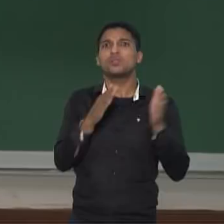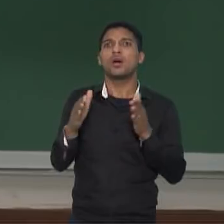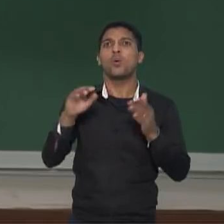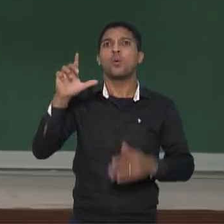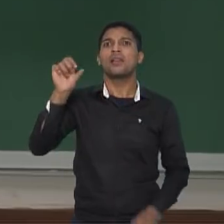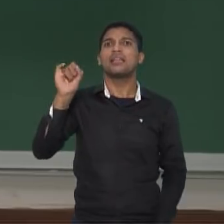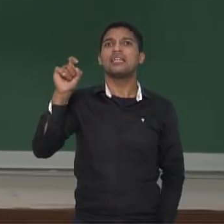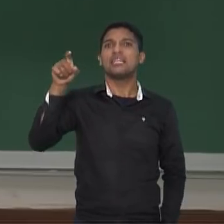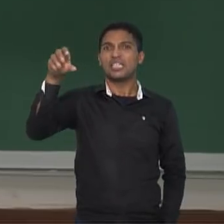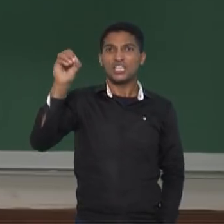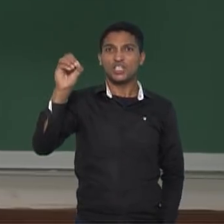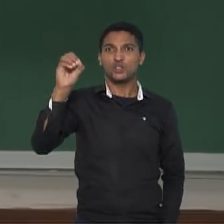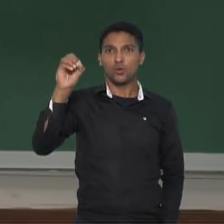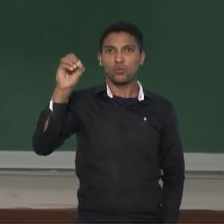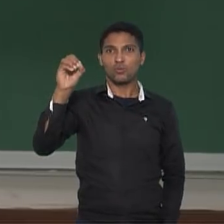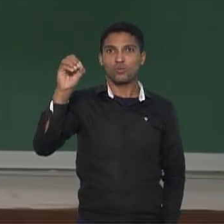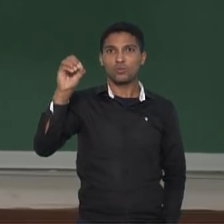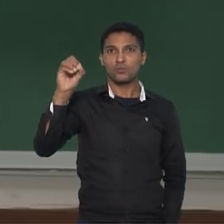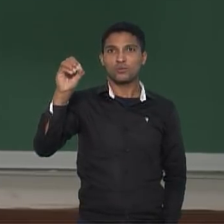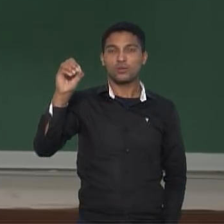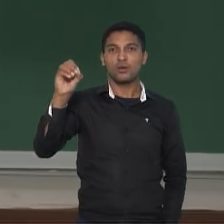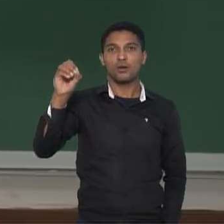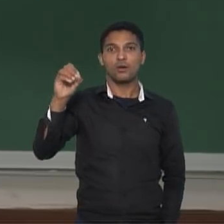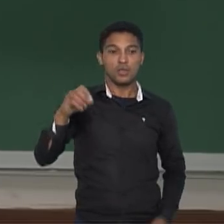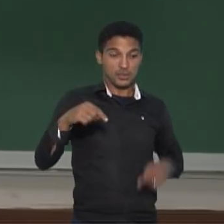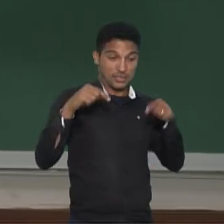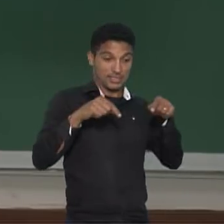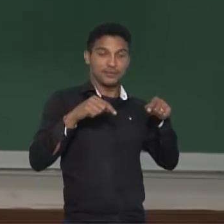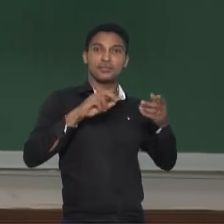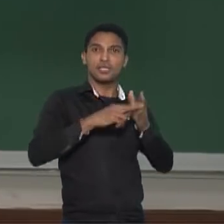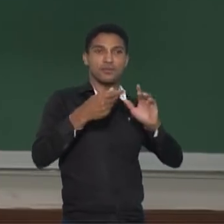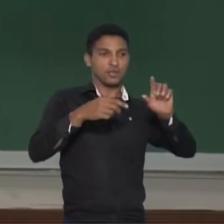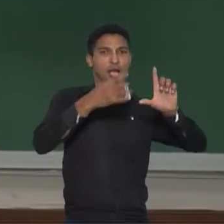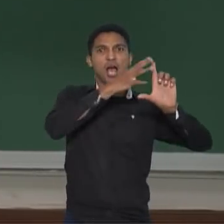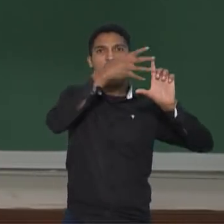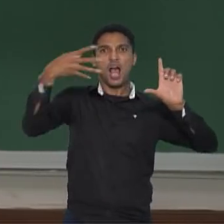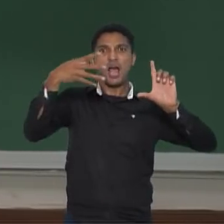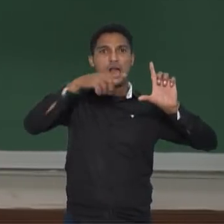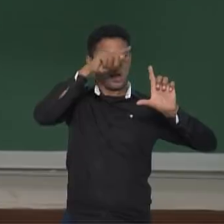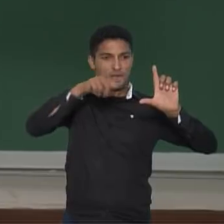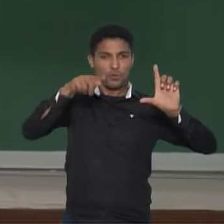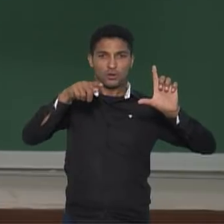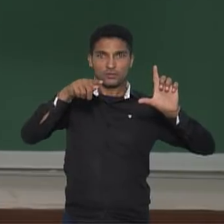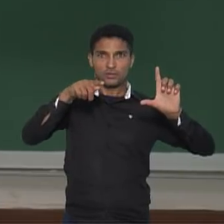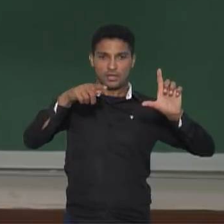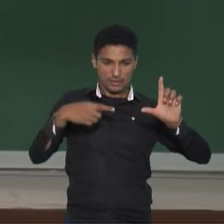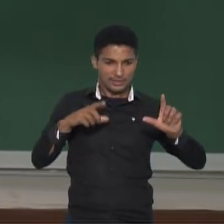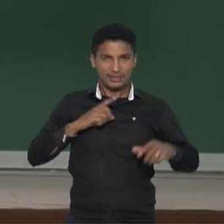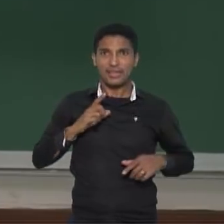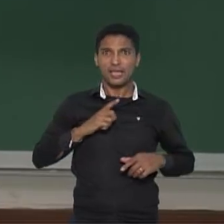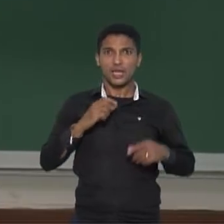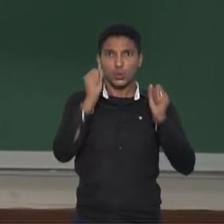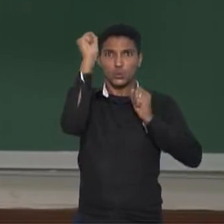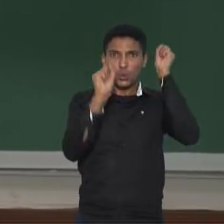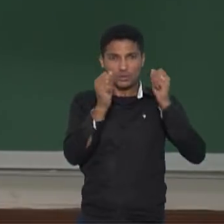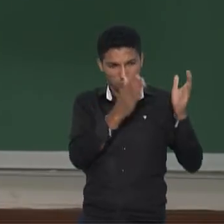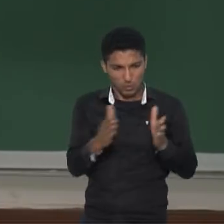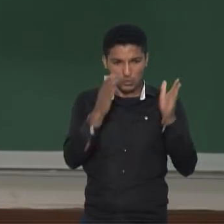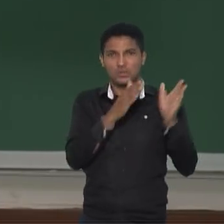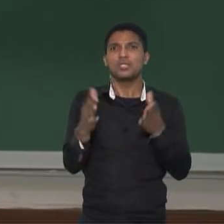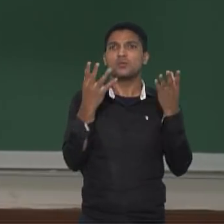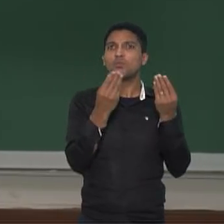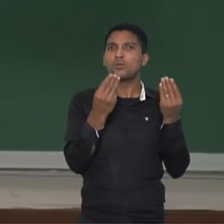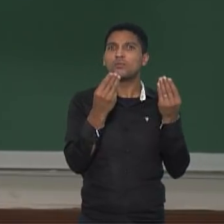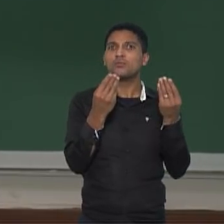um indicador das indústrias, se elas estão produzindo bastante. E é muito fácil quando se exporta